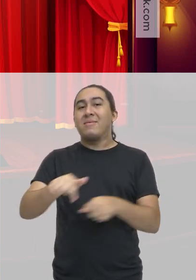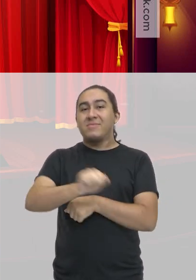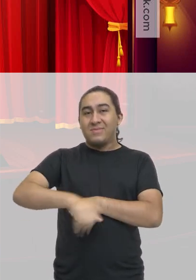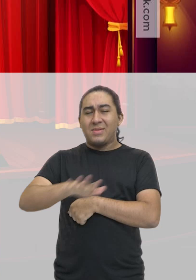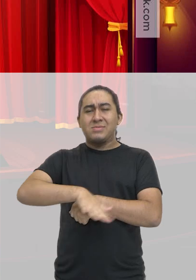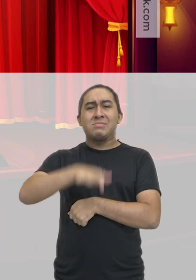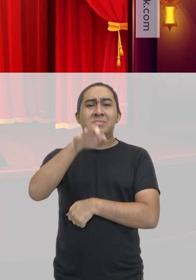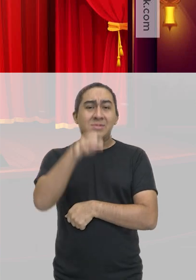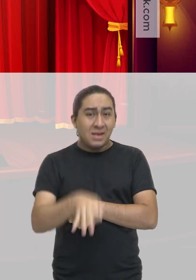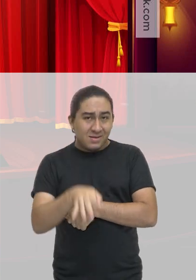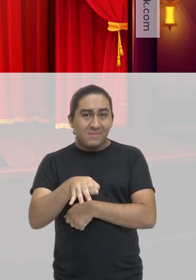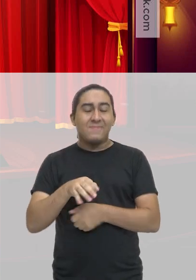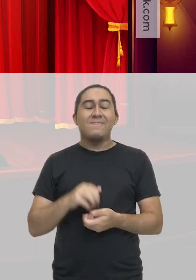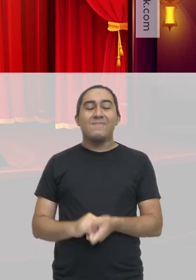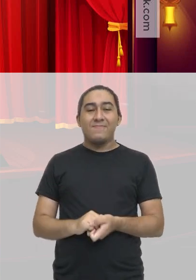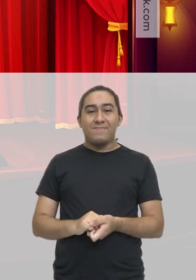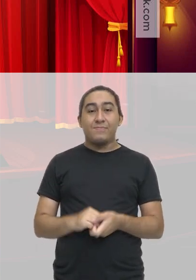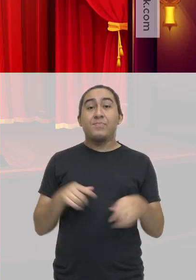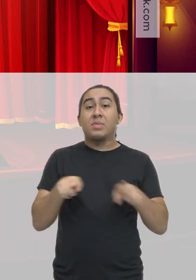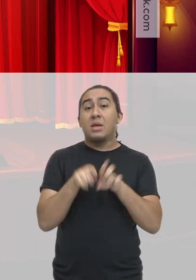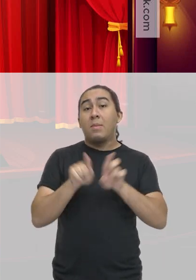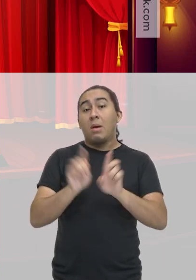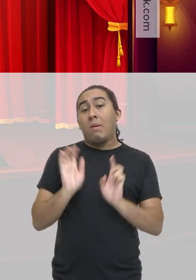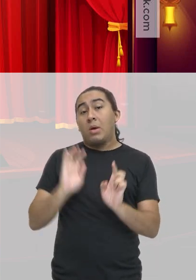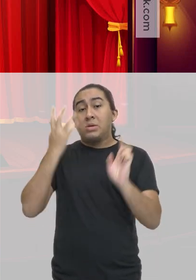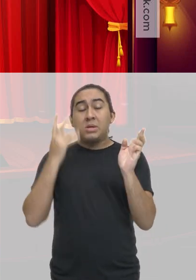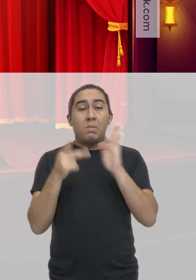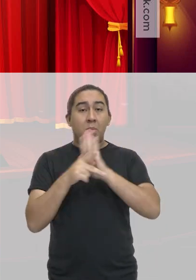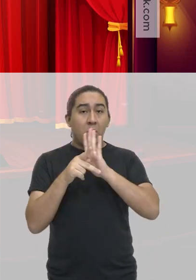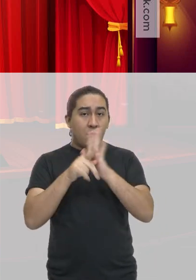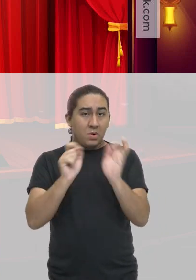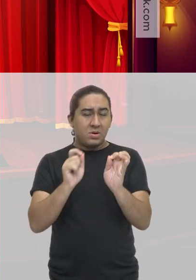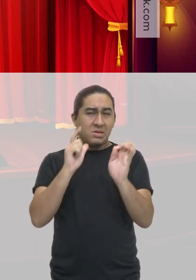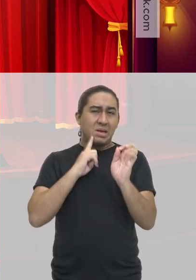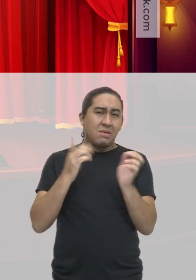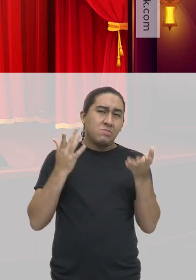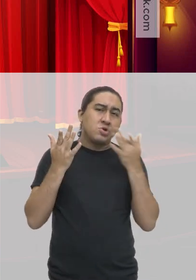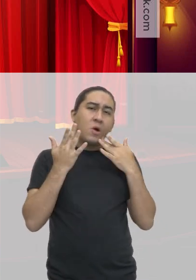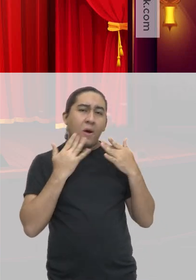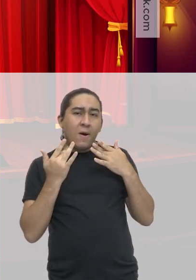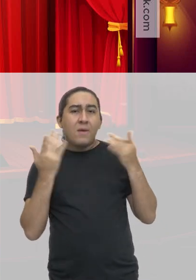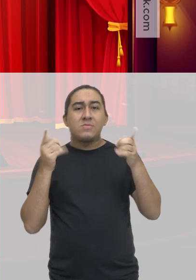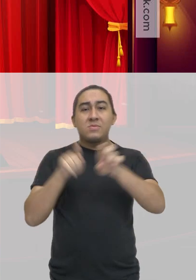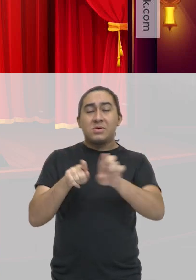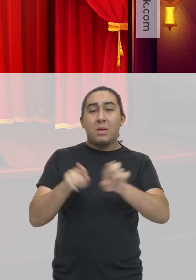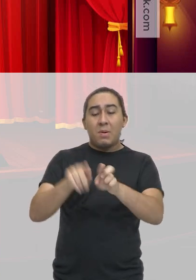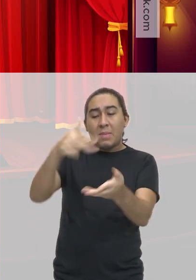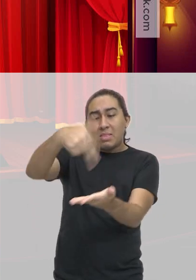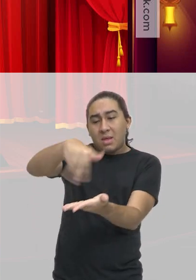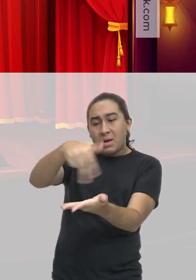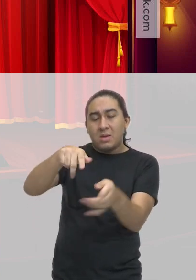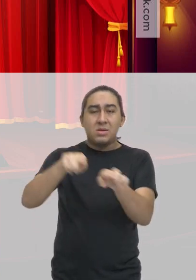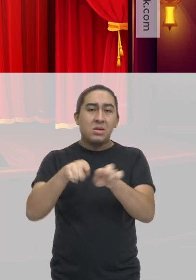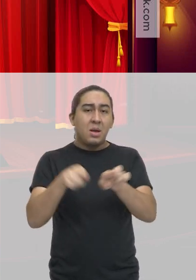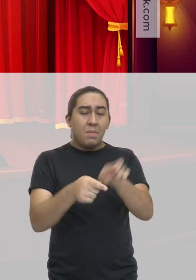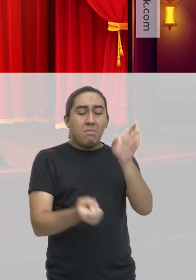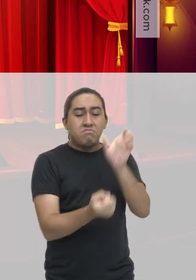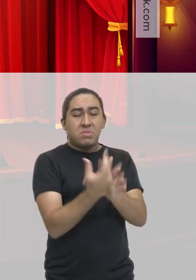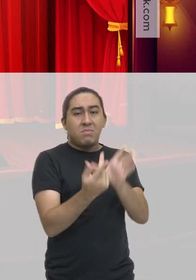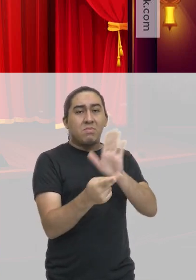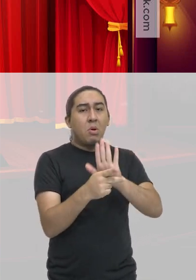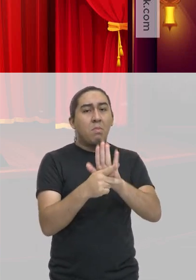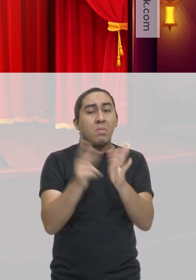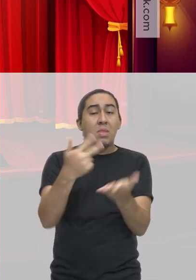espaços cênicos. E para acontecer uma peça, uma coreografia, uma apresentação de